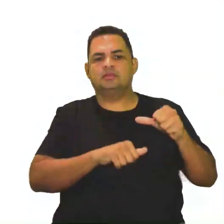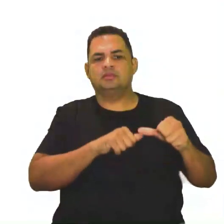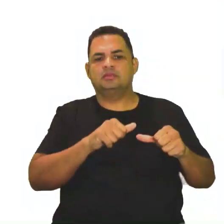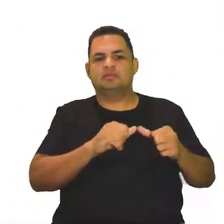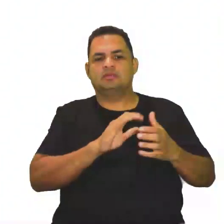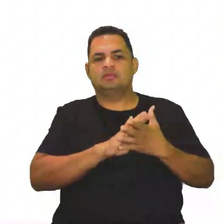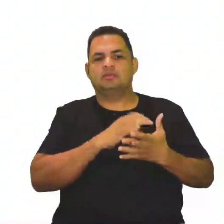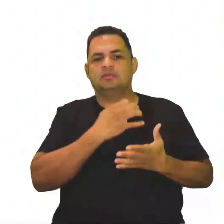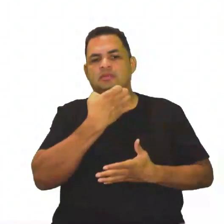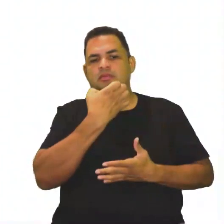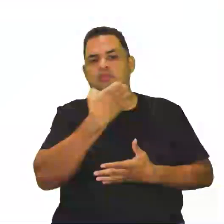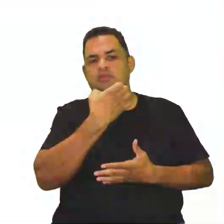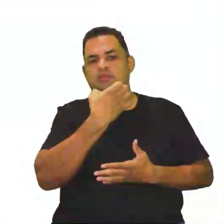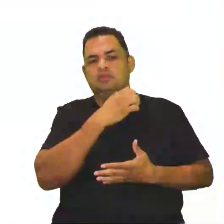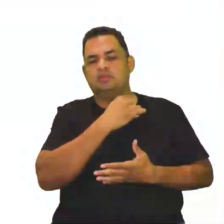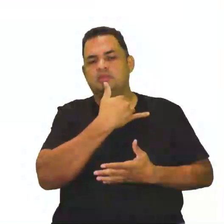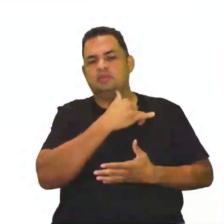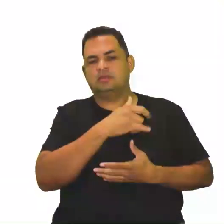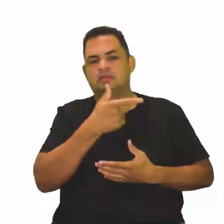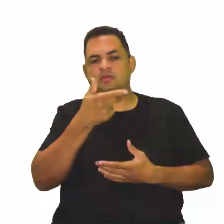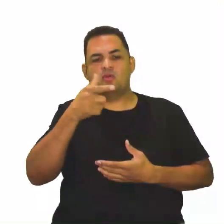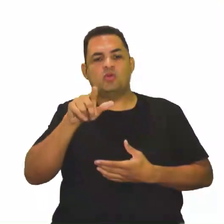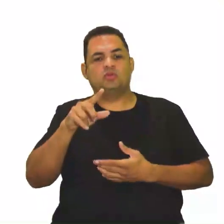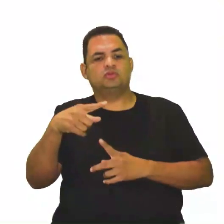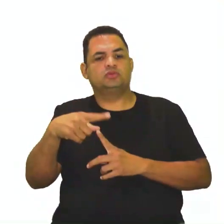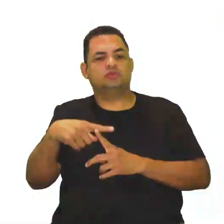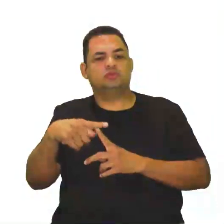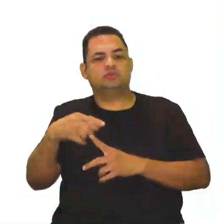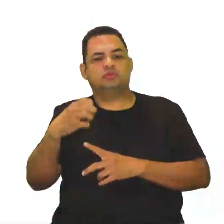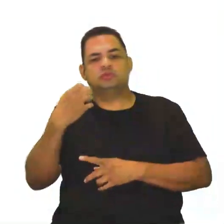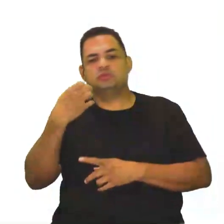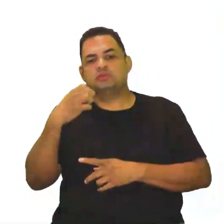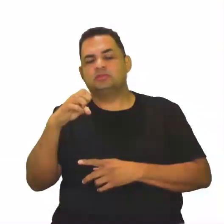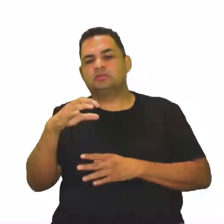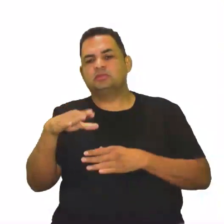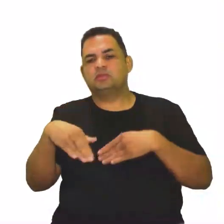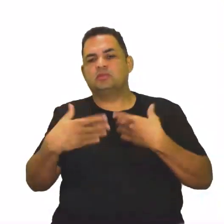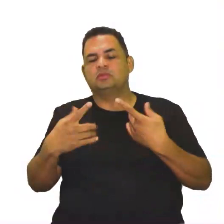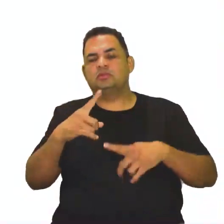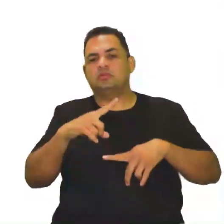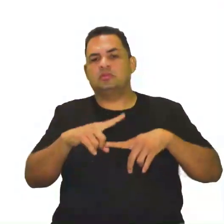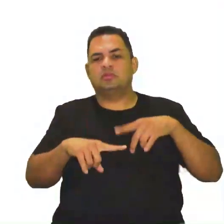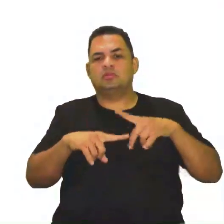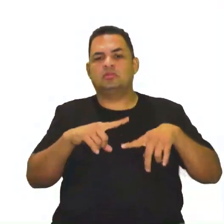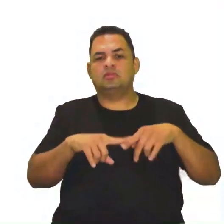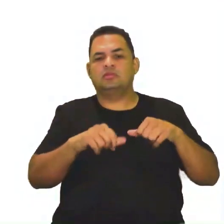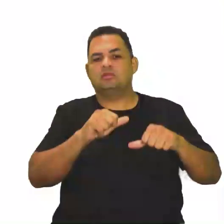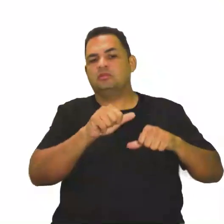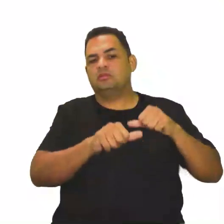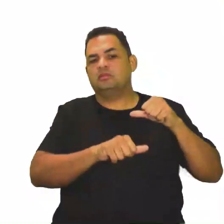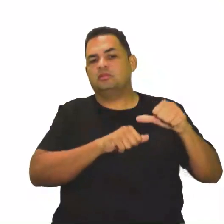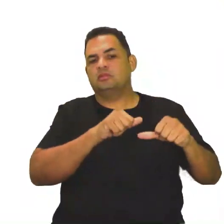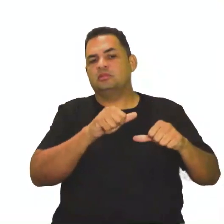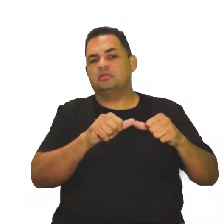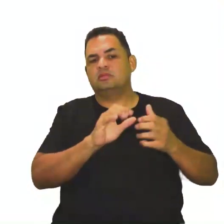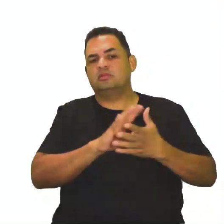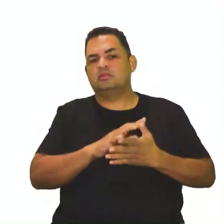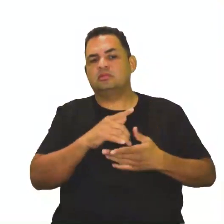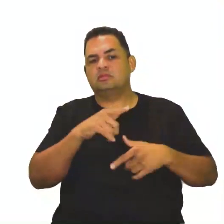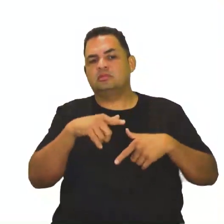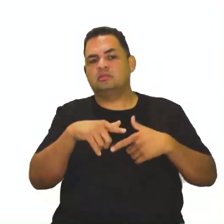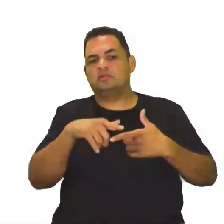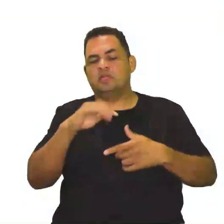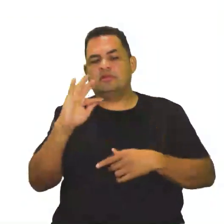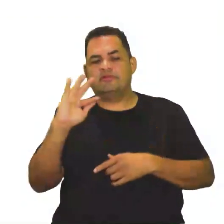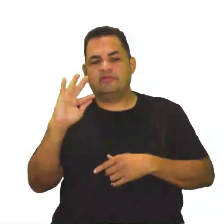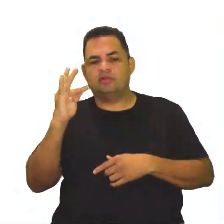da energia elétrica em outro tipo de energia. E quando o equipamento transforma a energia elétrica em energia térmica, ele está trabalhando